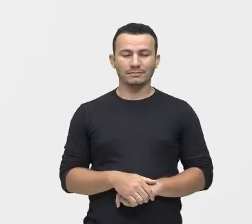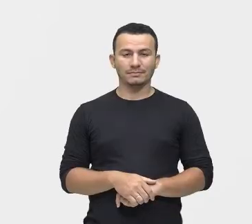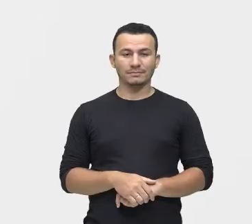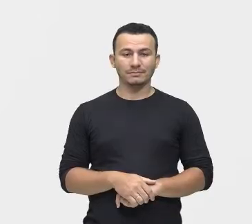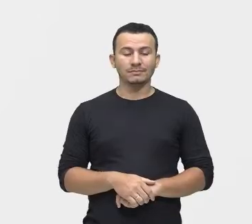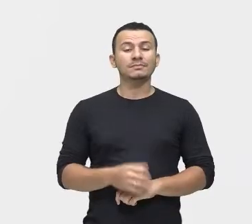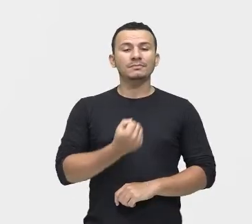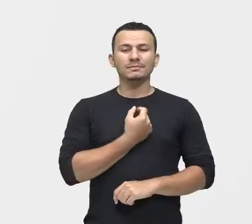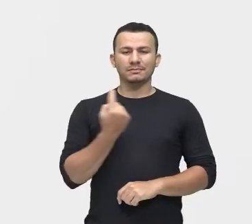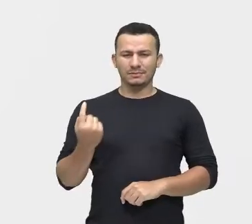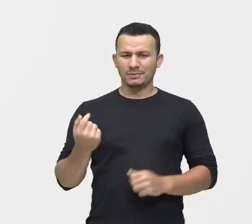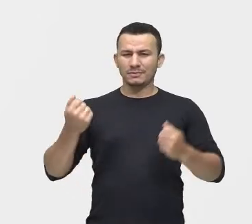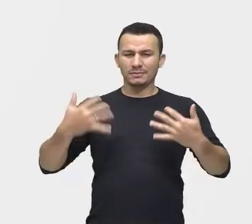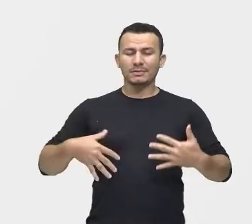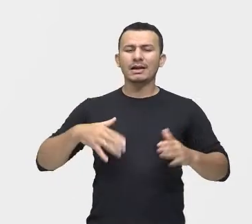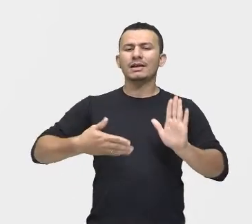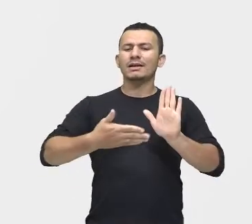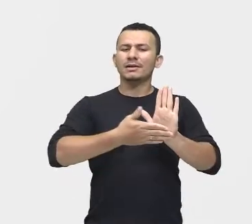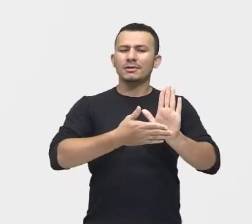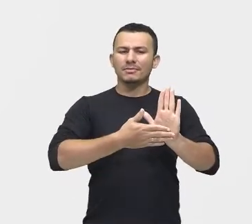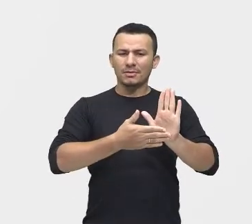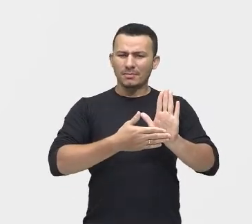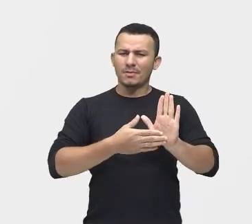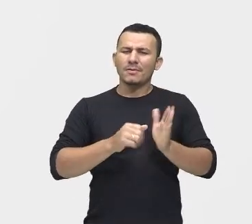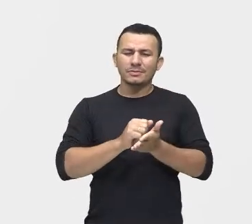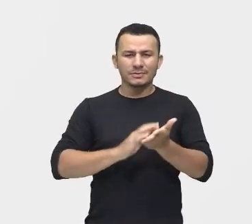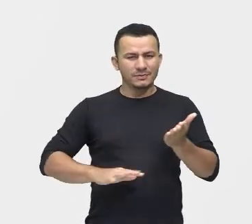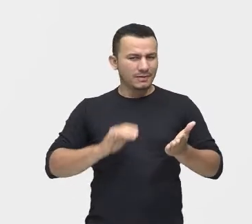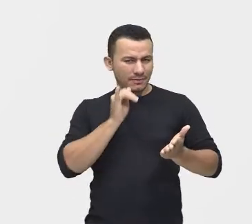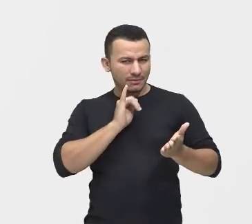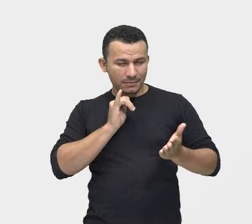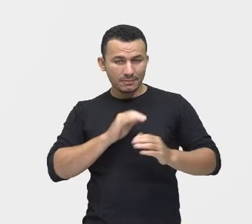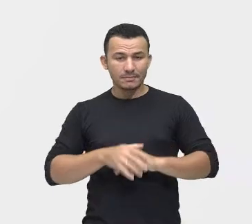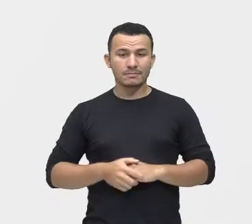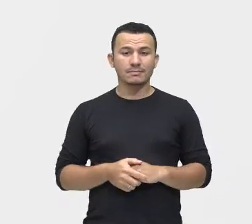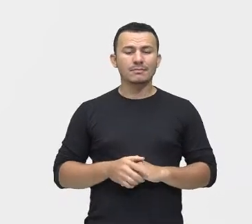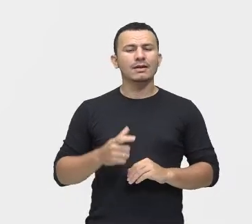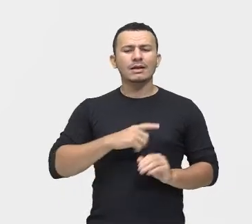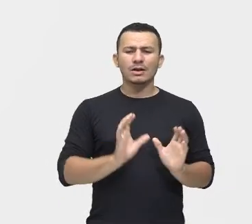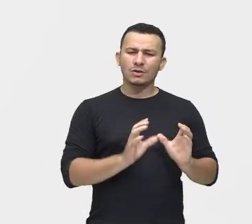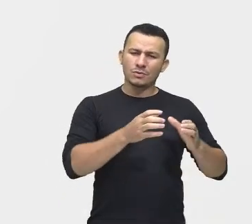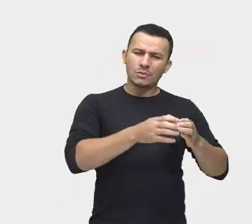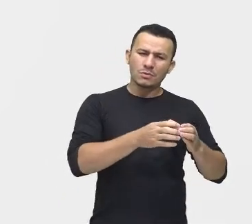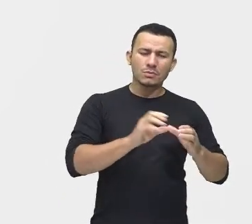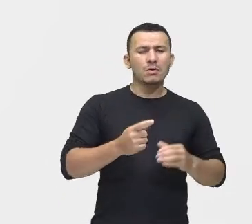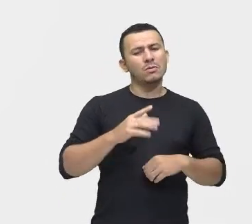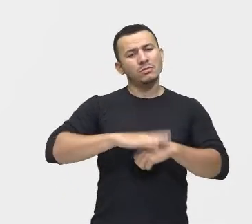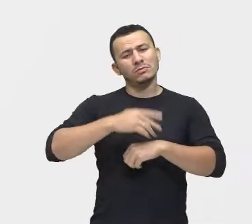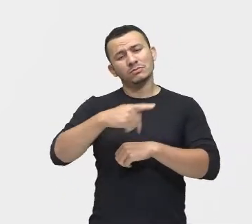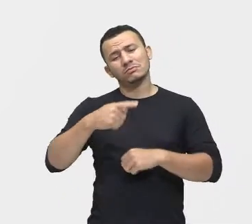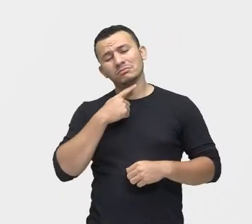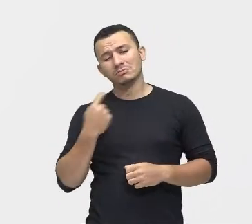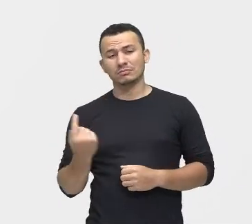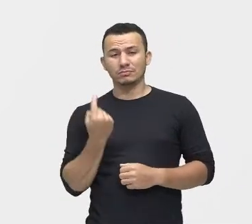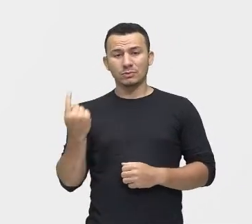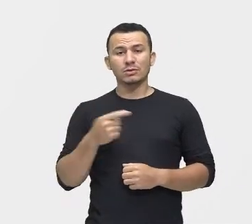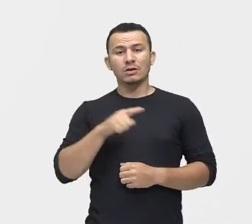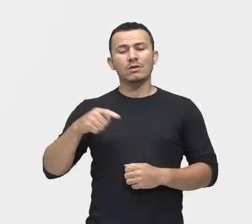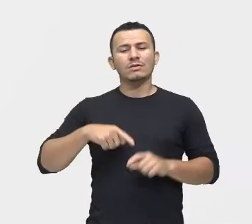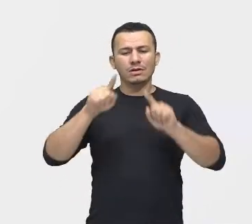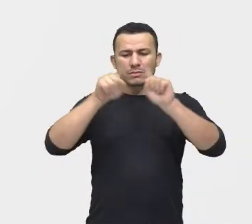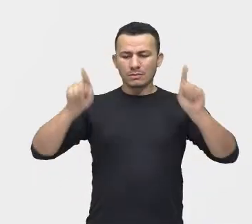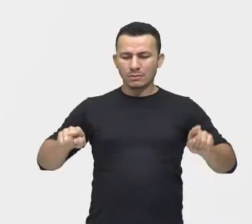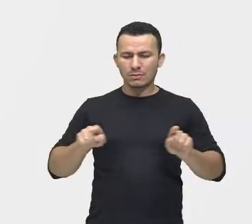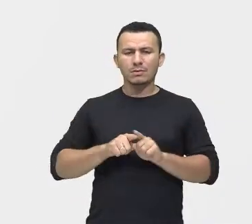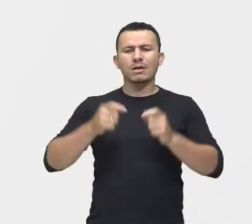A nossa questão 1 é uma proposta de atividade, olha só, em grupo ou sozinho, né? Cria um cartaz para